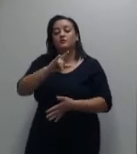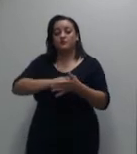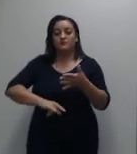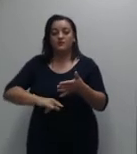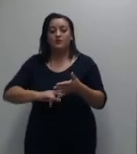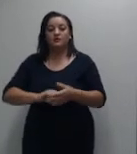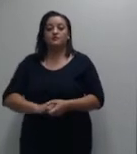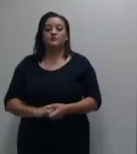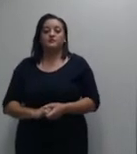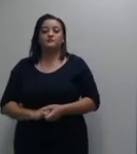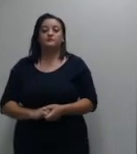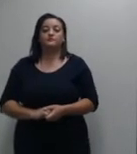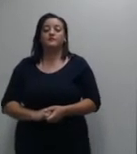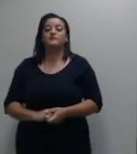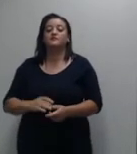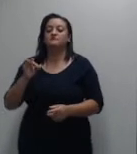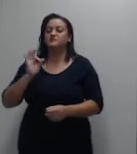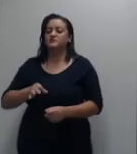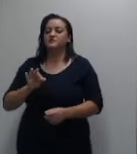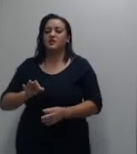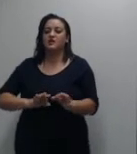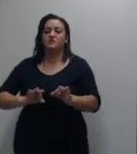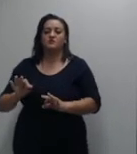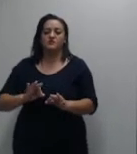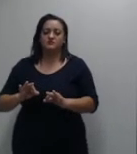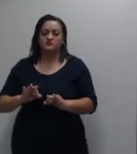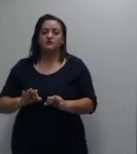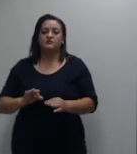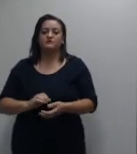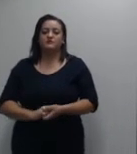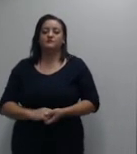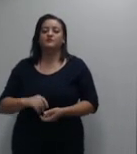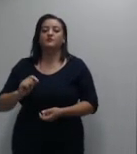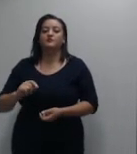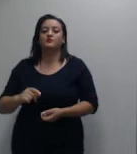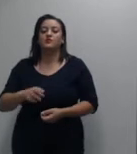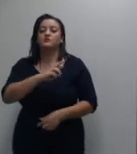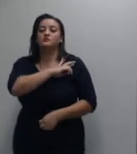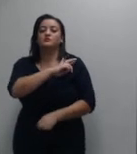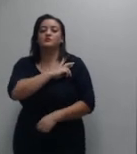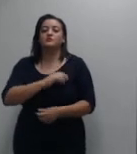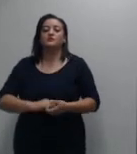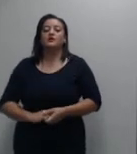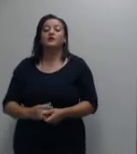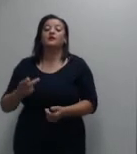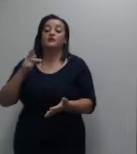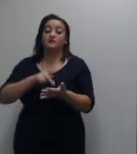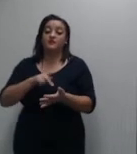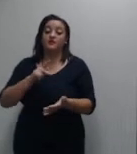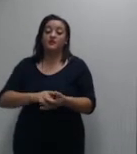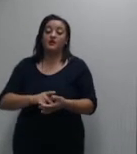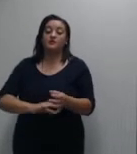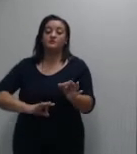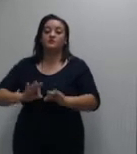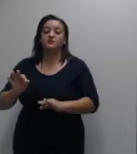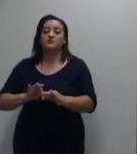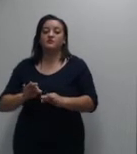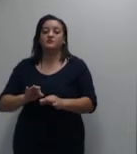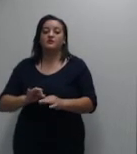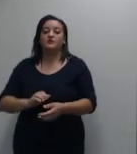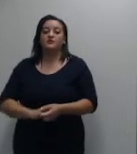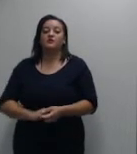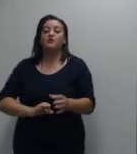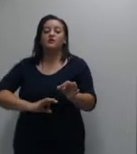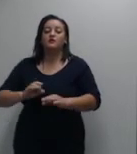estava devidamente vida digna de que o autor era realmente o ordenador de despesas